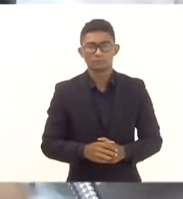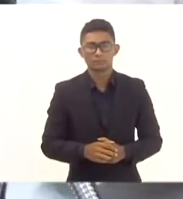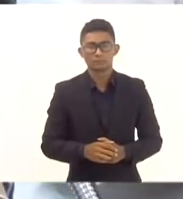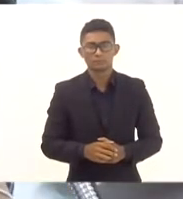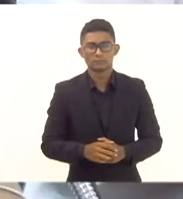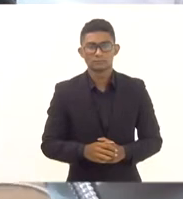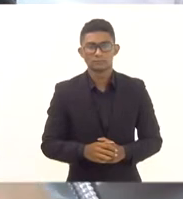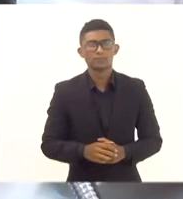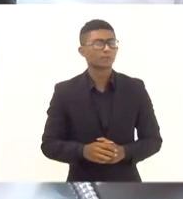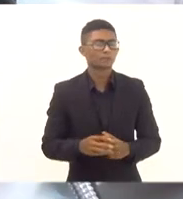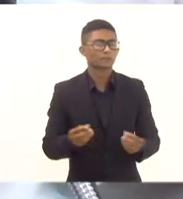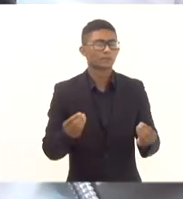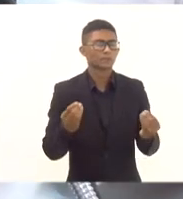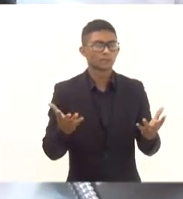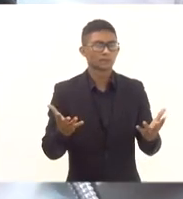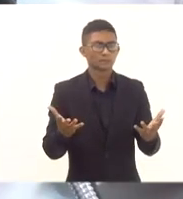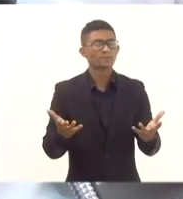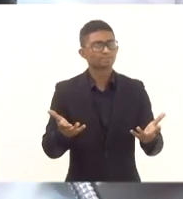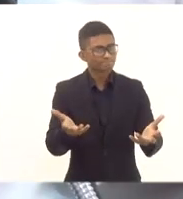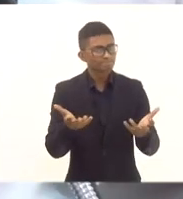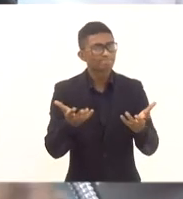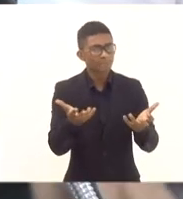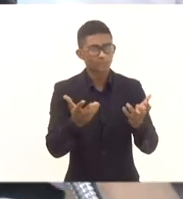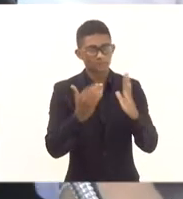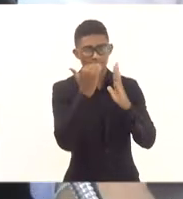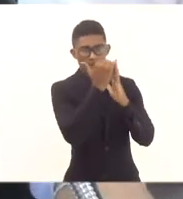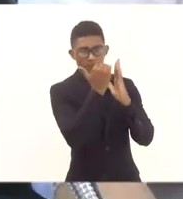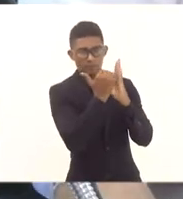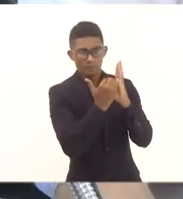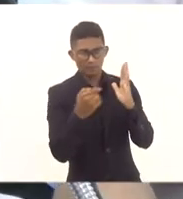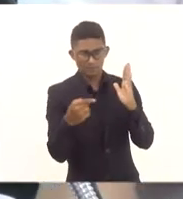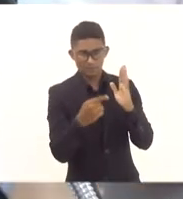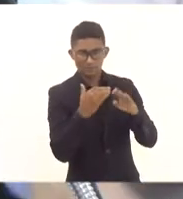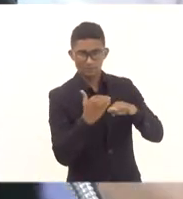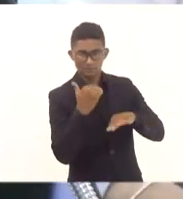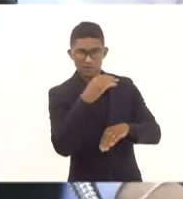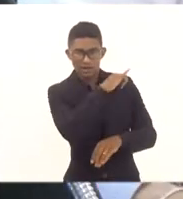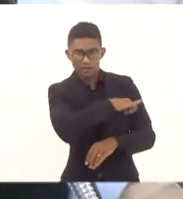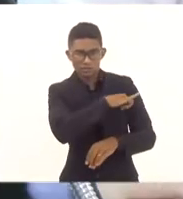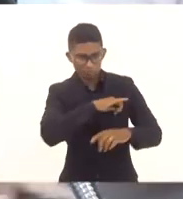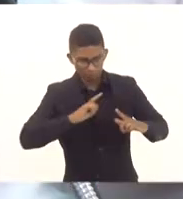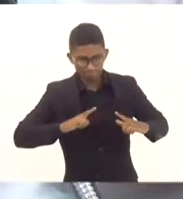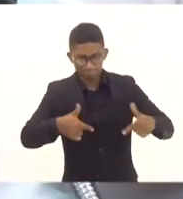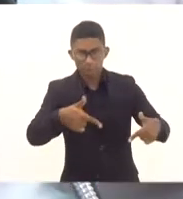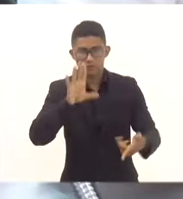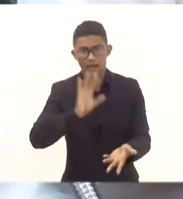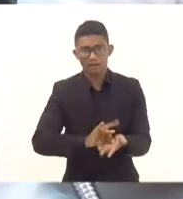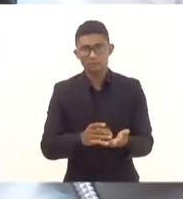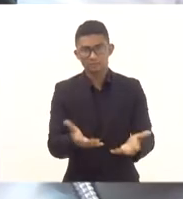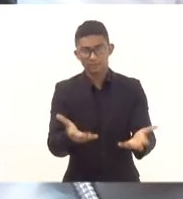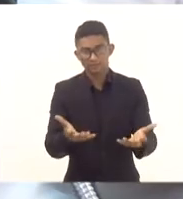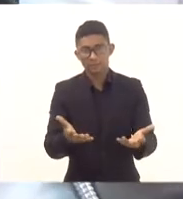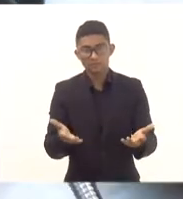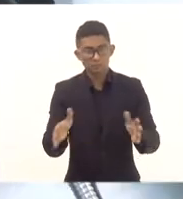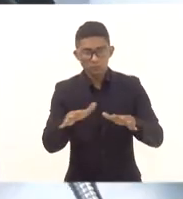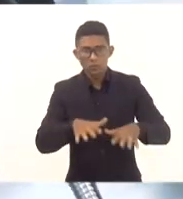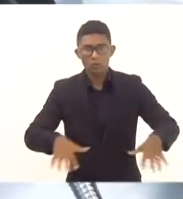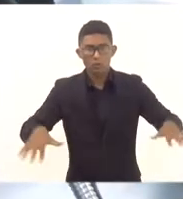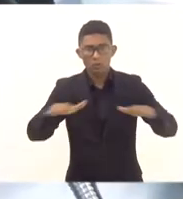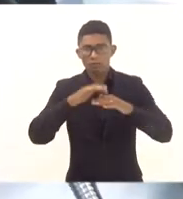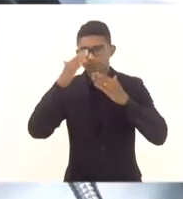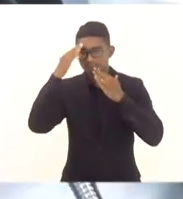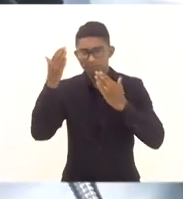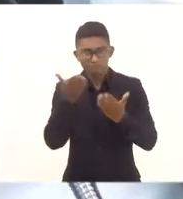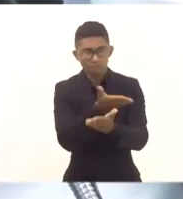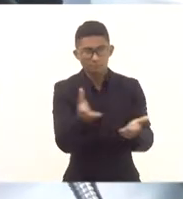se aproximar da efetividade do programa então mais uma vez eu gostaria de a presença de todos e